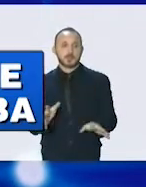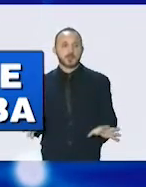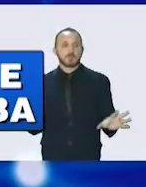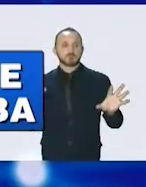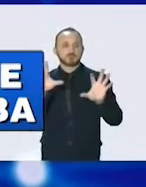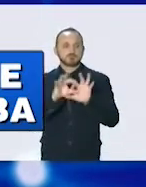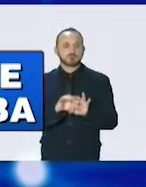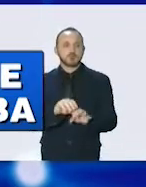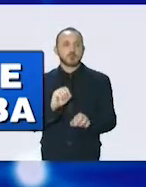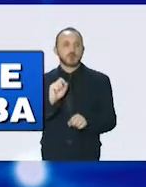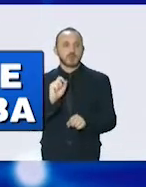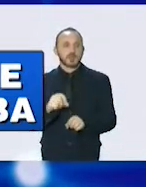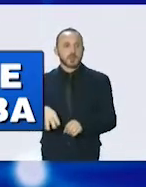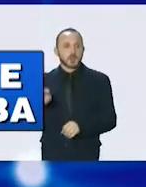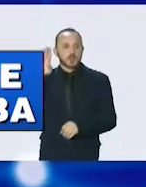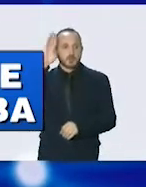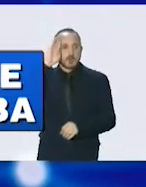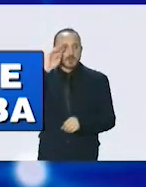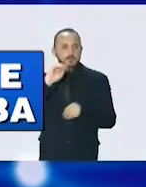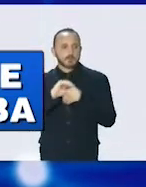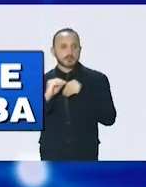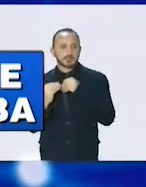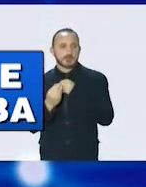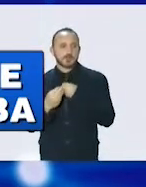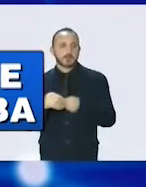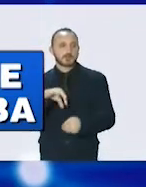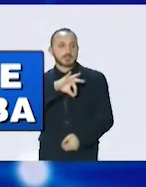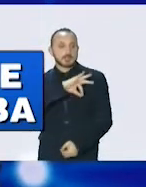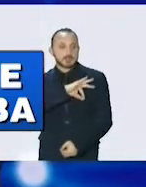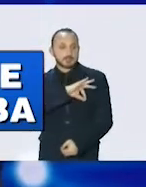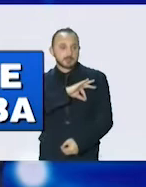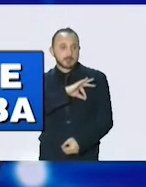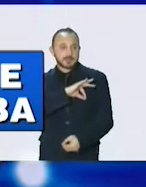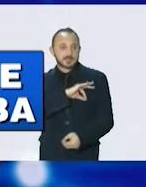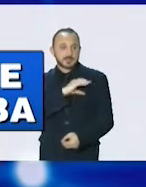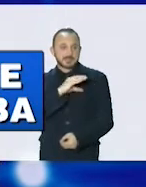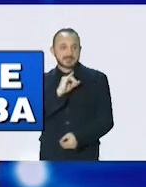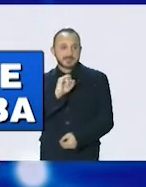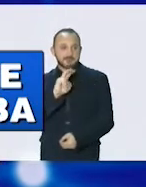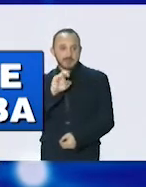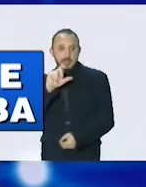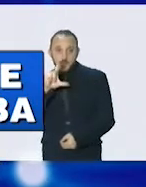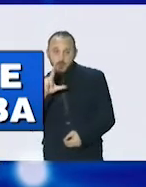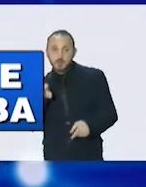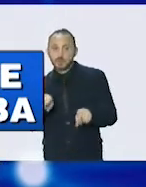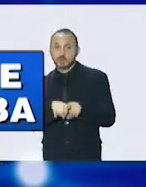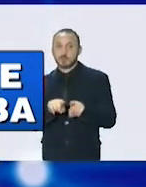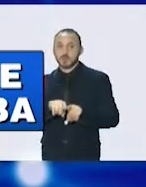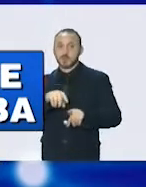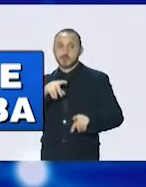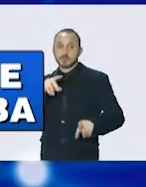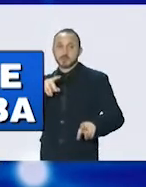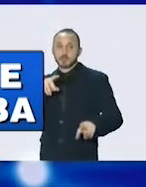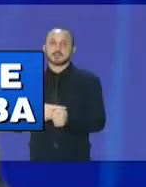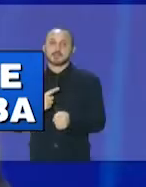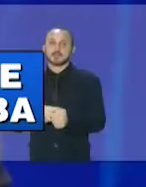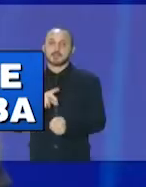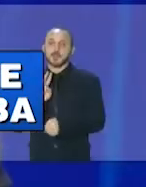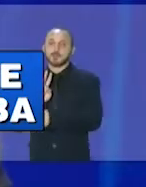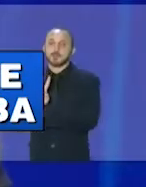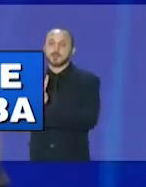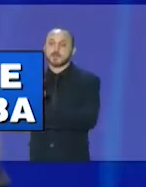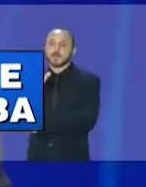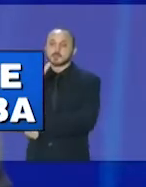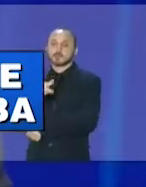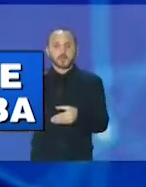as empresas de seguranças privadas, numa rede mais inteligente, usando câmeras, usando tudo o que temos ao nosso alcance. No